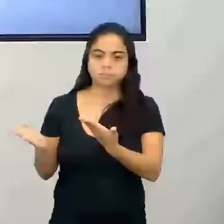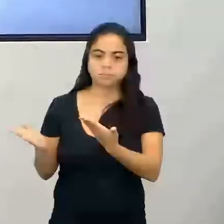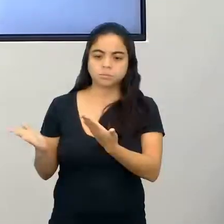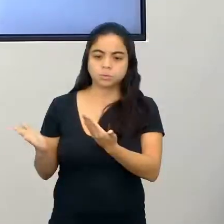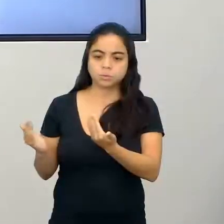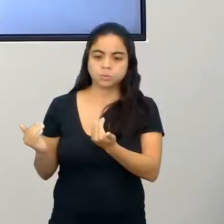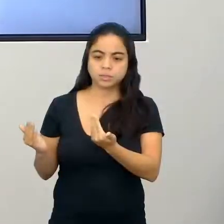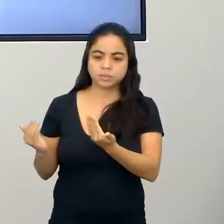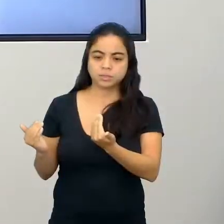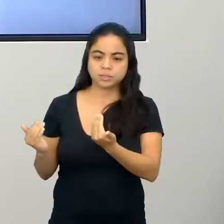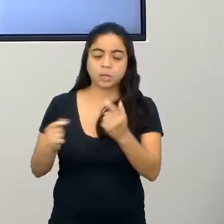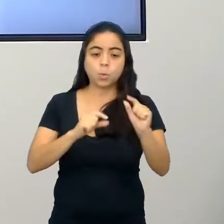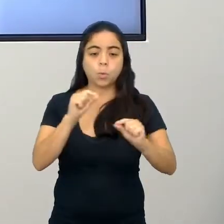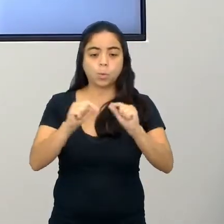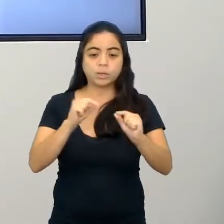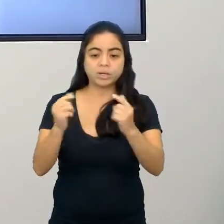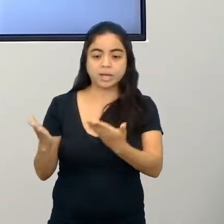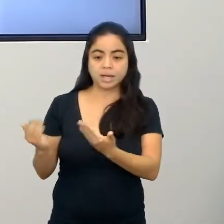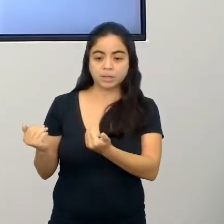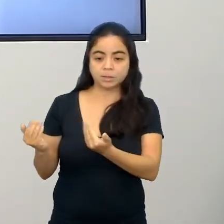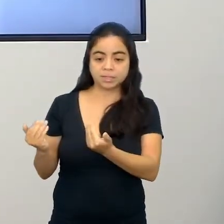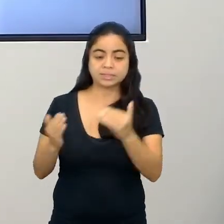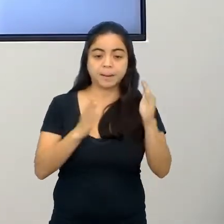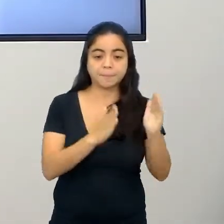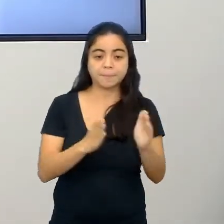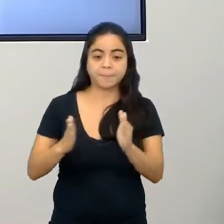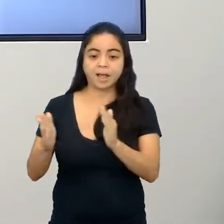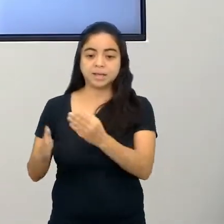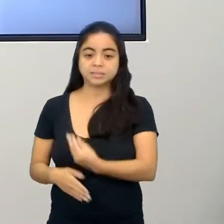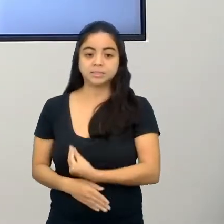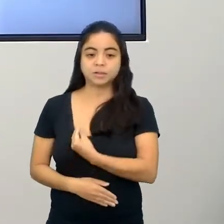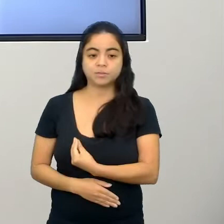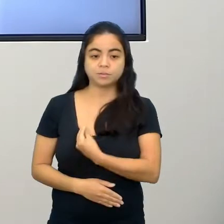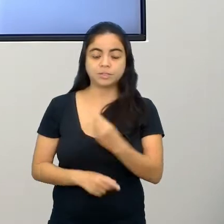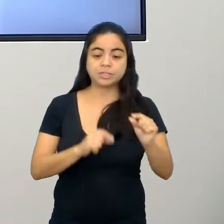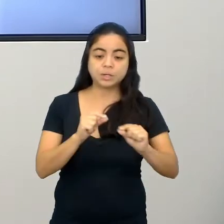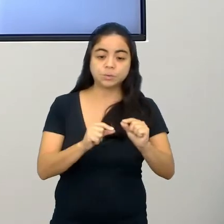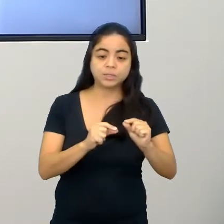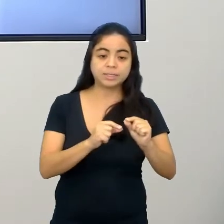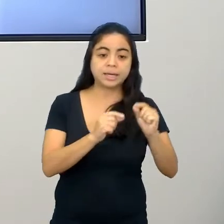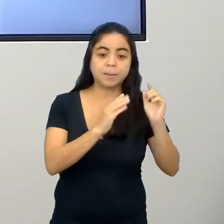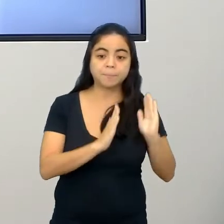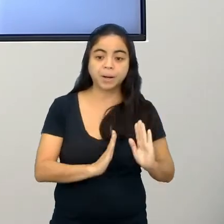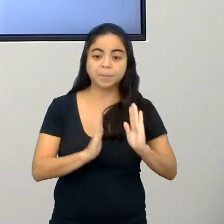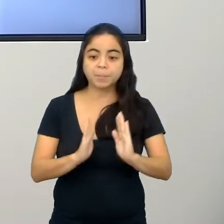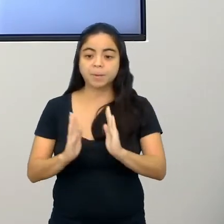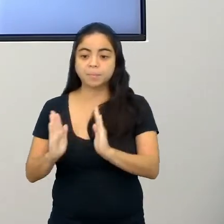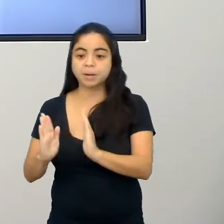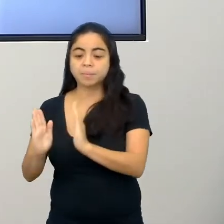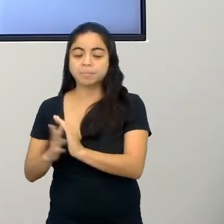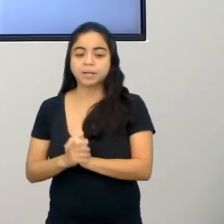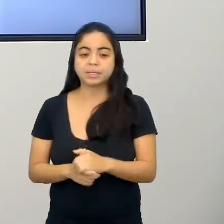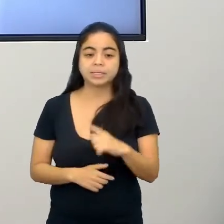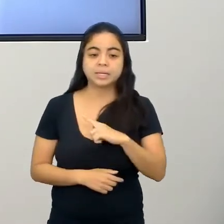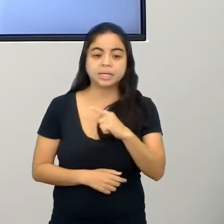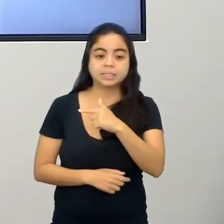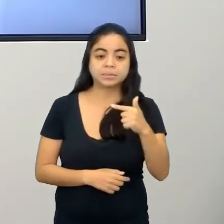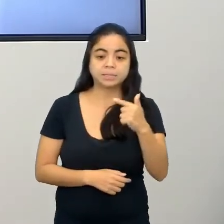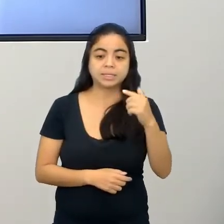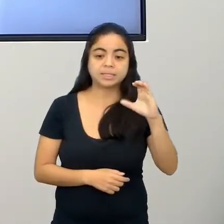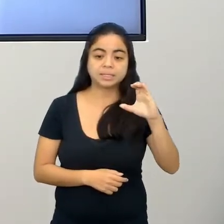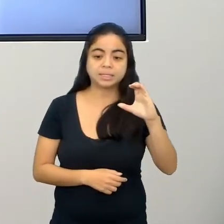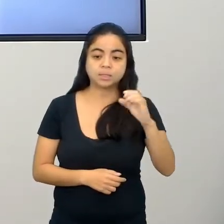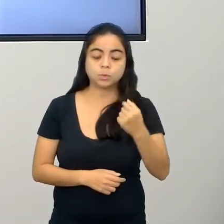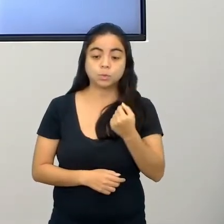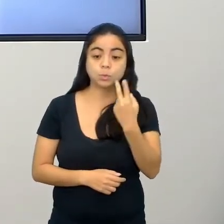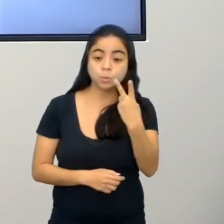pouquinho sobre o que é ser adolescente, o que são as fases da vida, o que são as gerações. A gente até teve na semana SEI 2